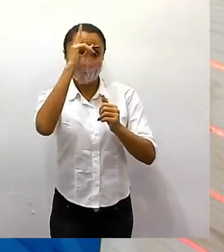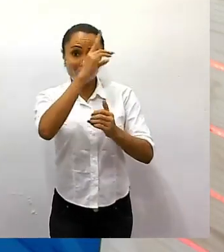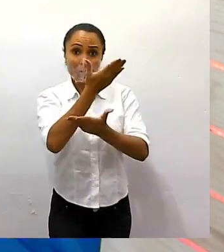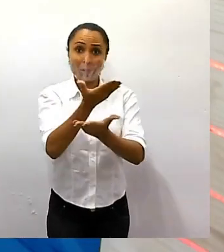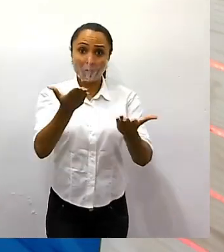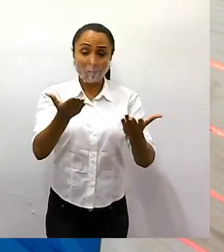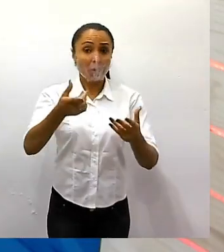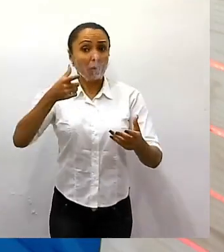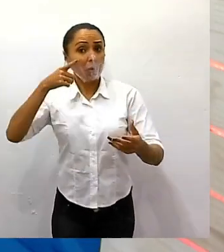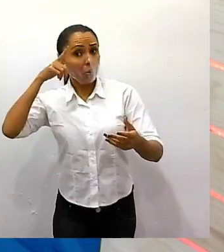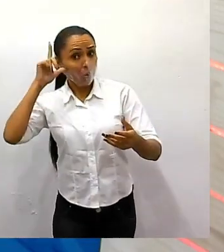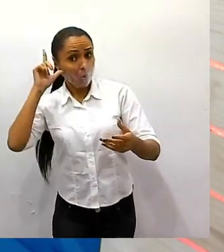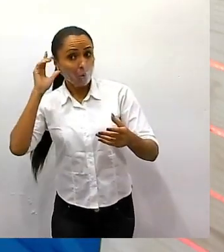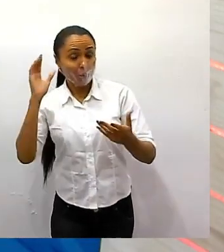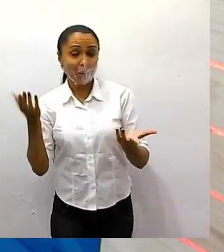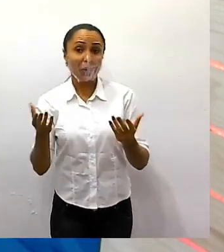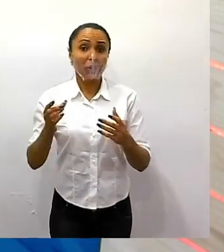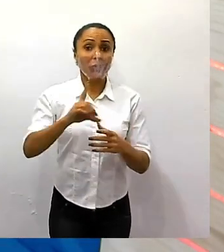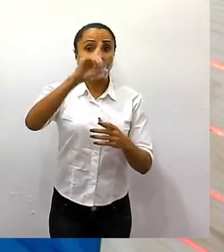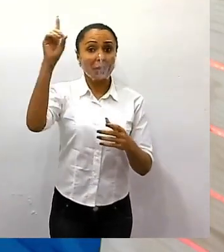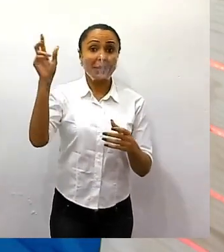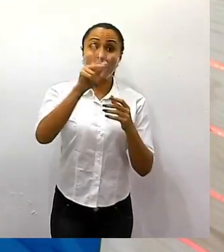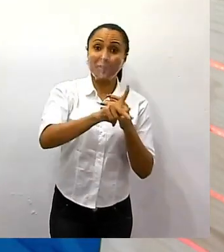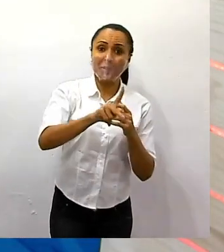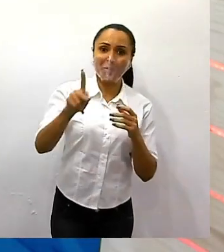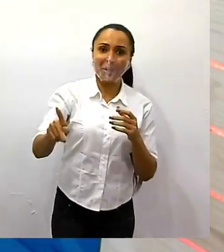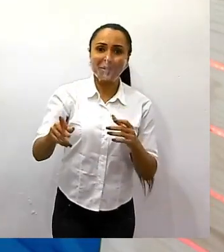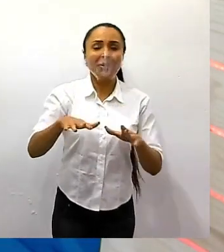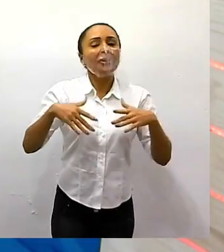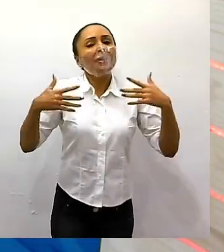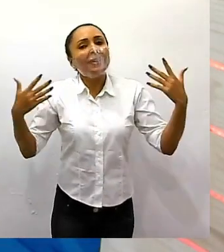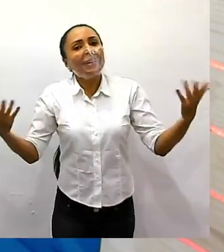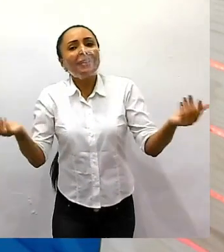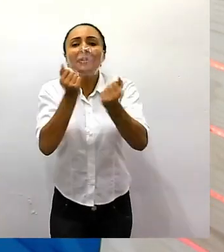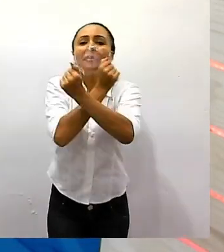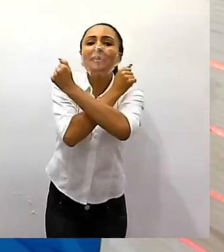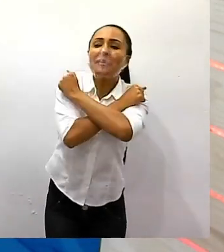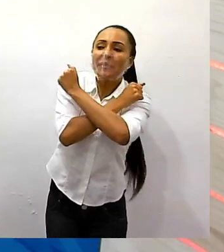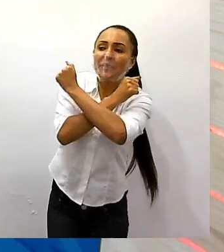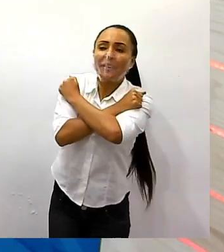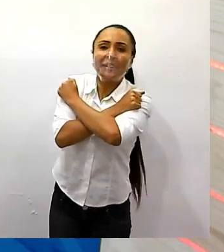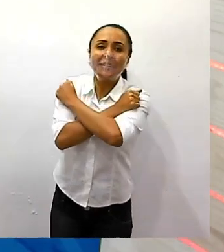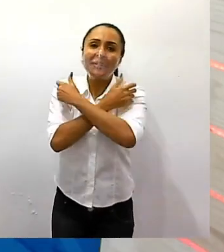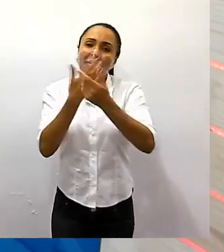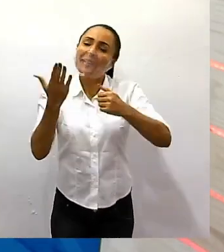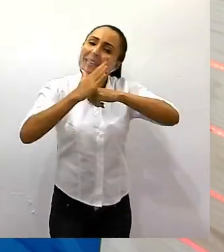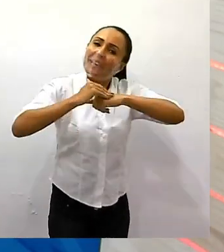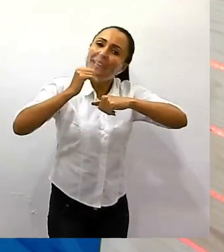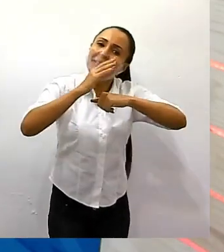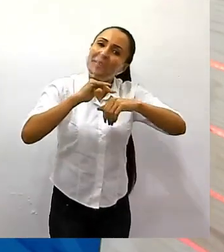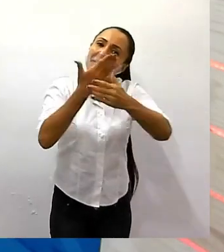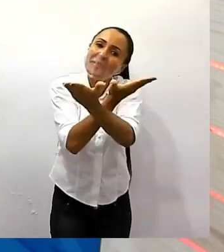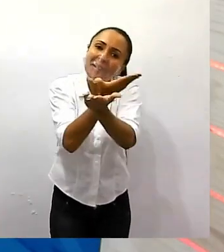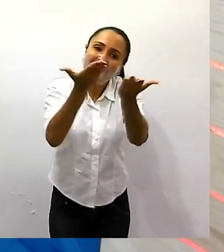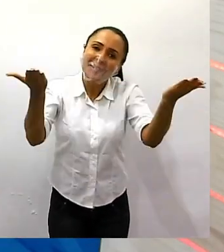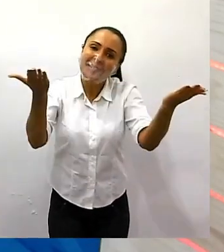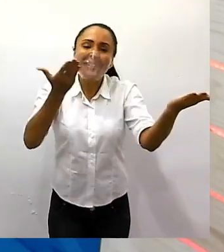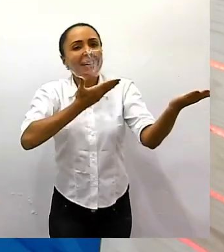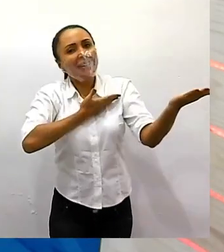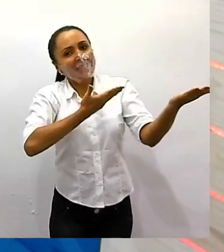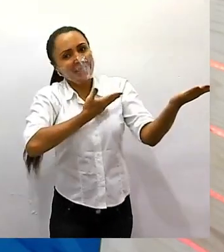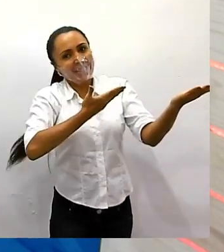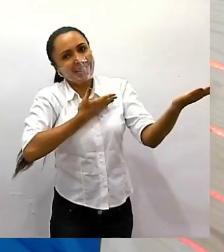vocês que ontem foi dia do professor, então quero deixar aqui o meu abraço carinhoso para todos os meus colegas